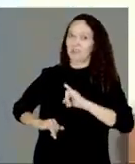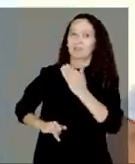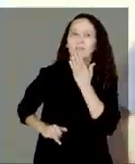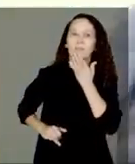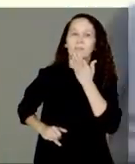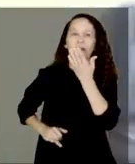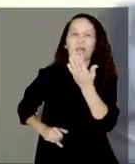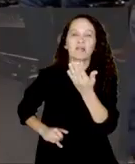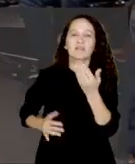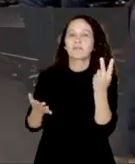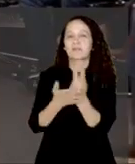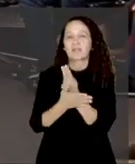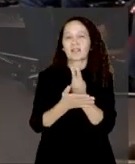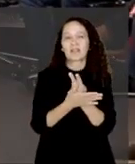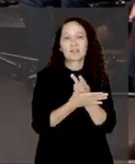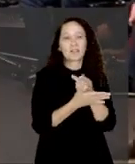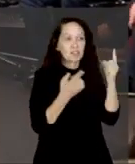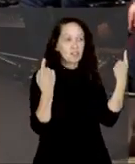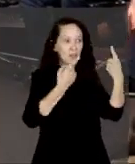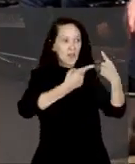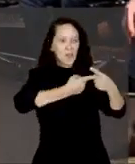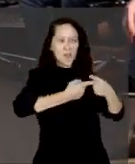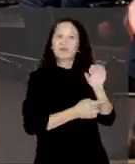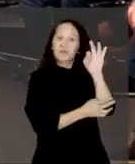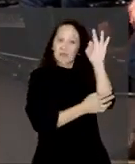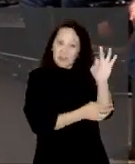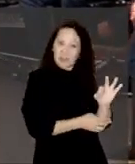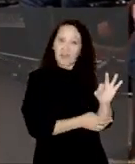ali na minha choupana ali?